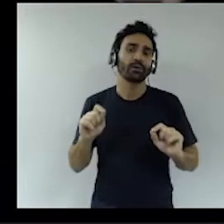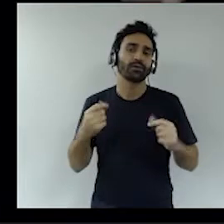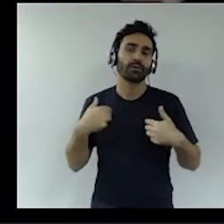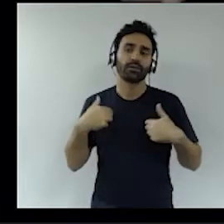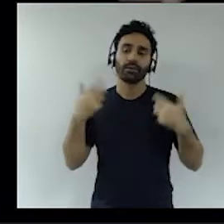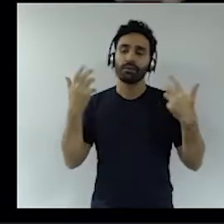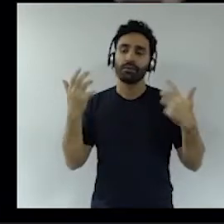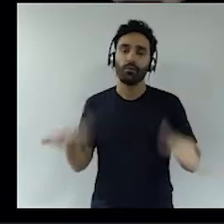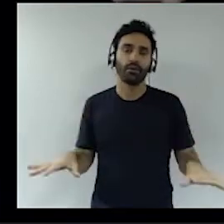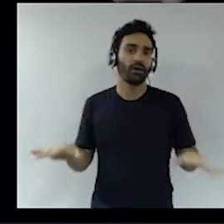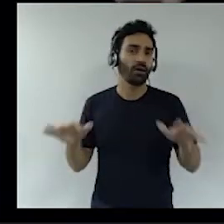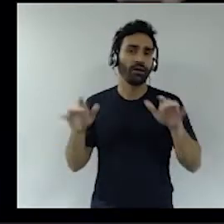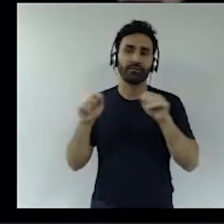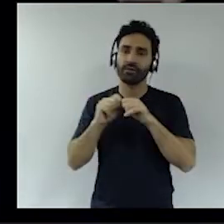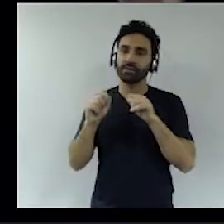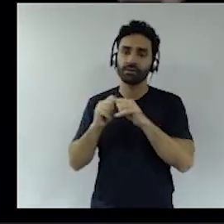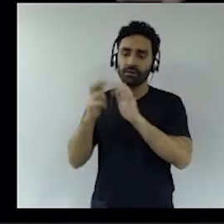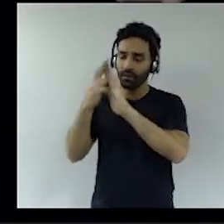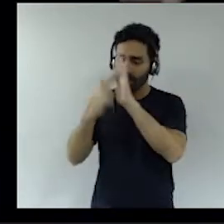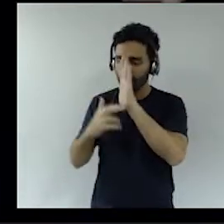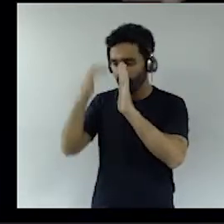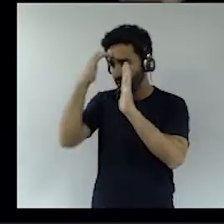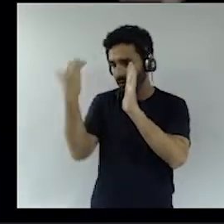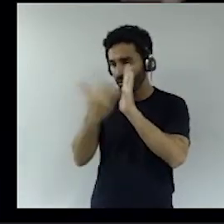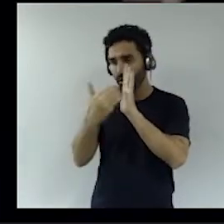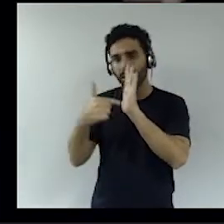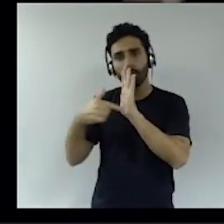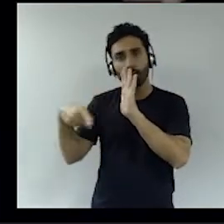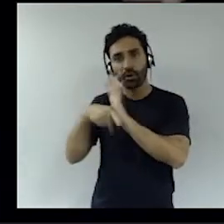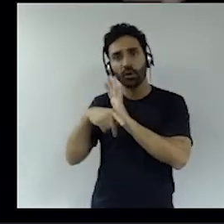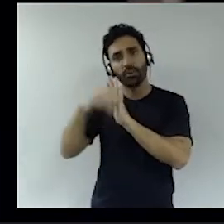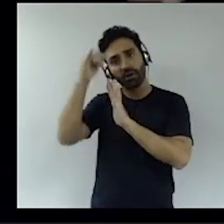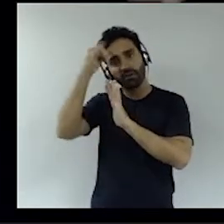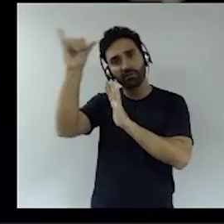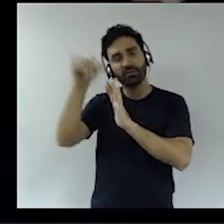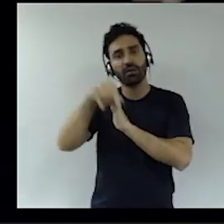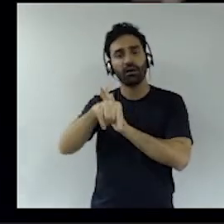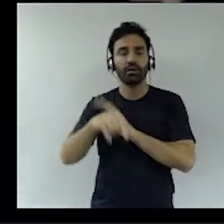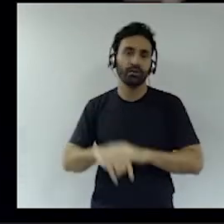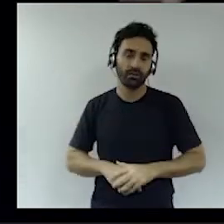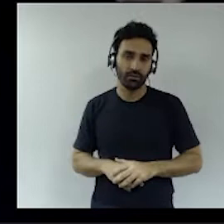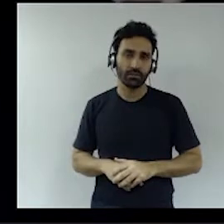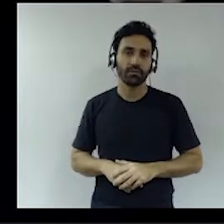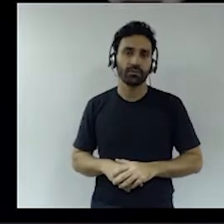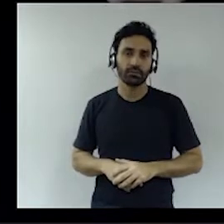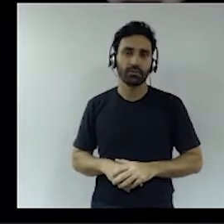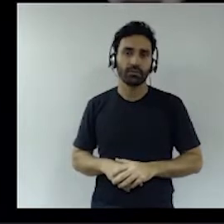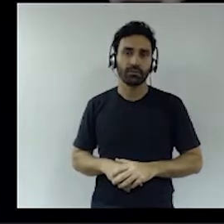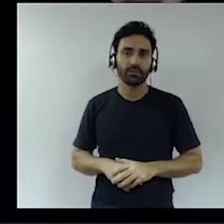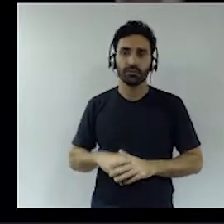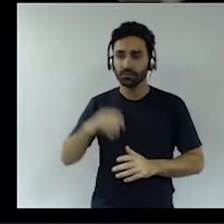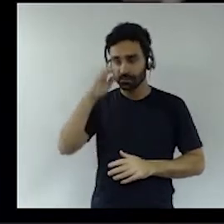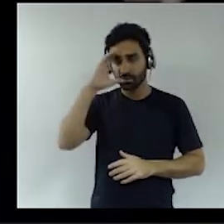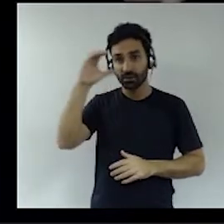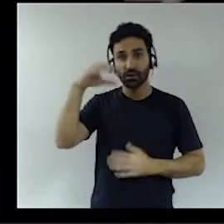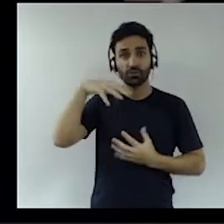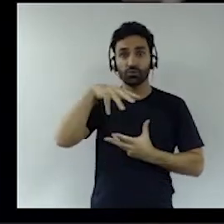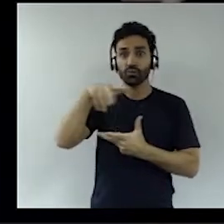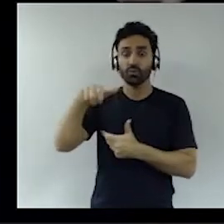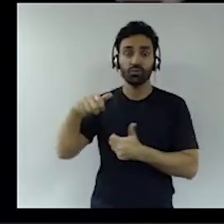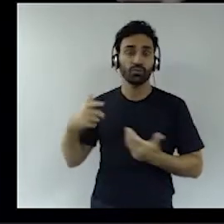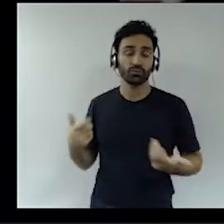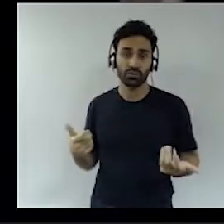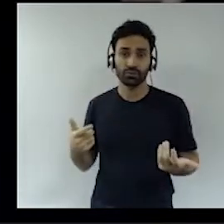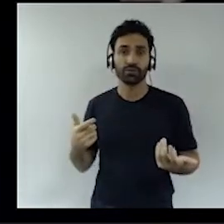essas medidas que vinham de autoridades científicas do mundo inteiro. E resistências que